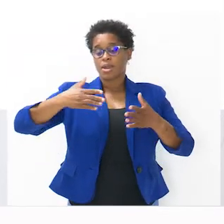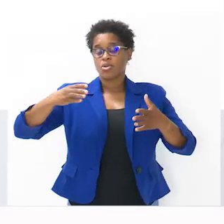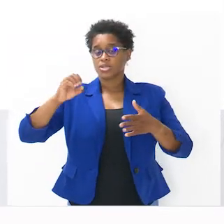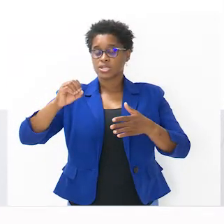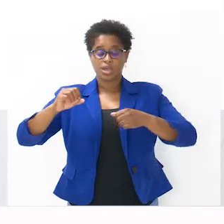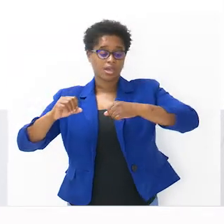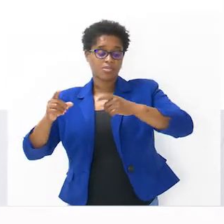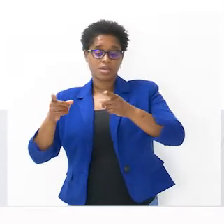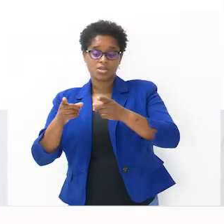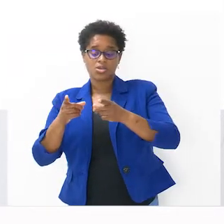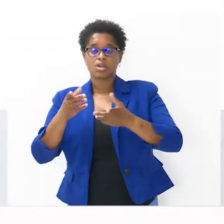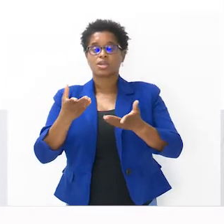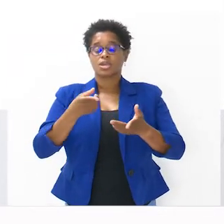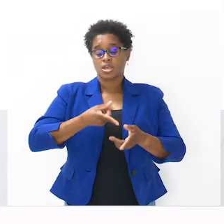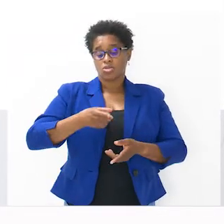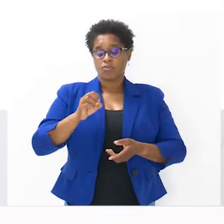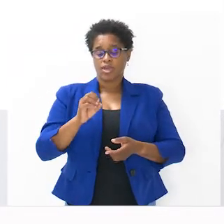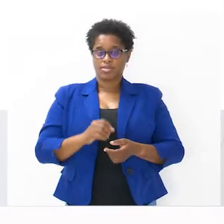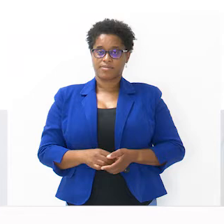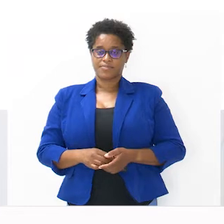0, menor do que 90.